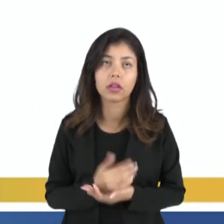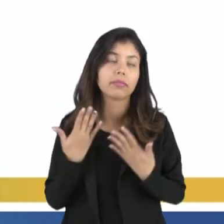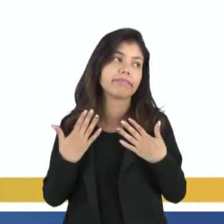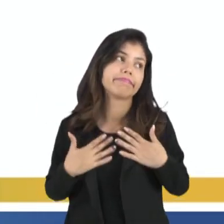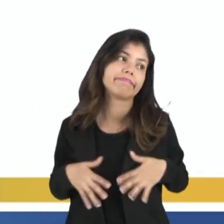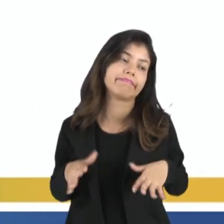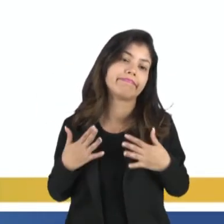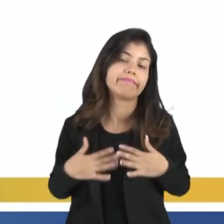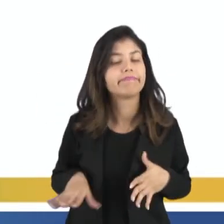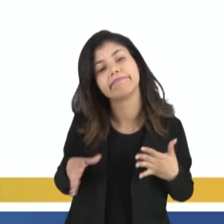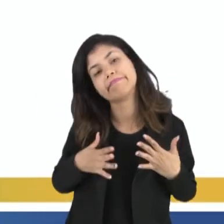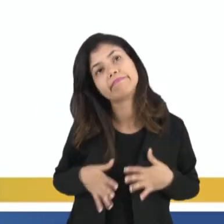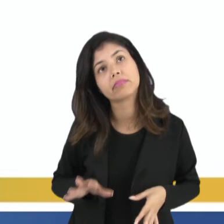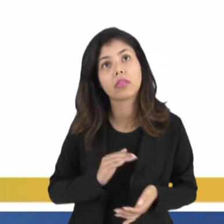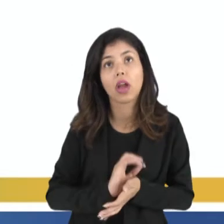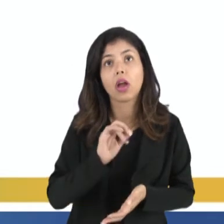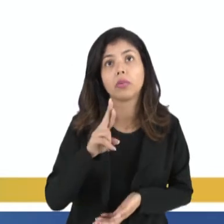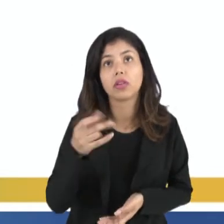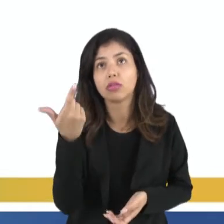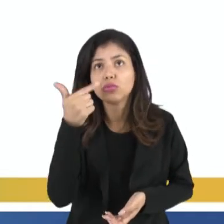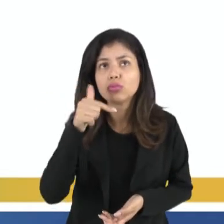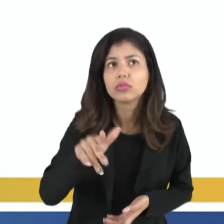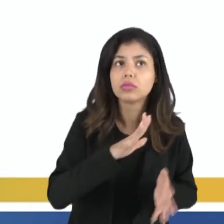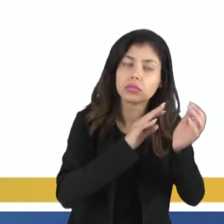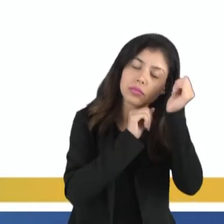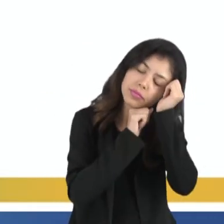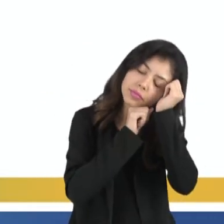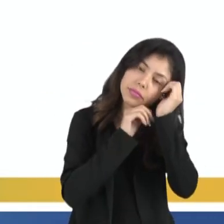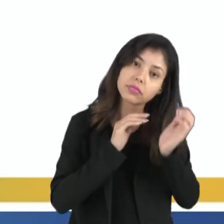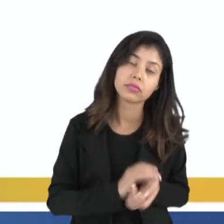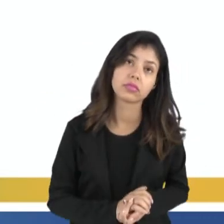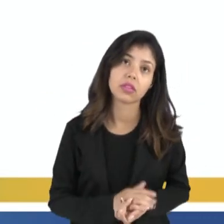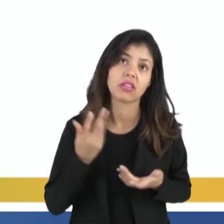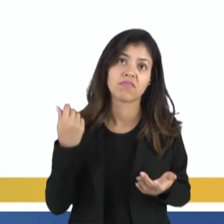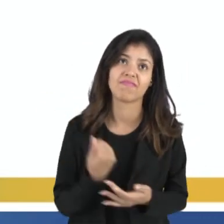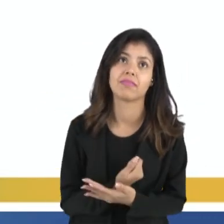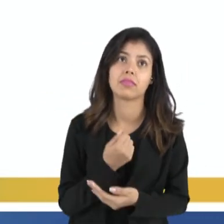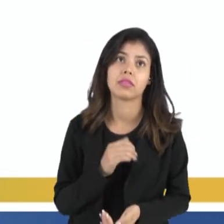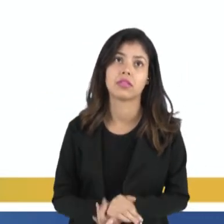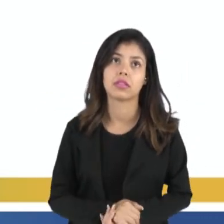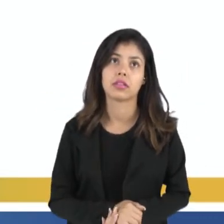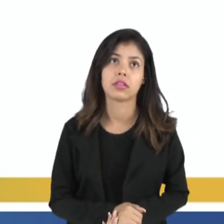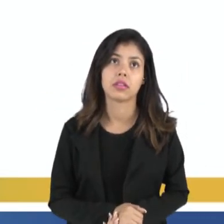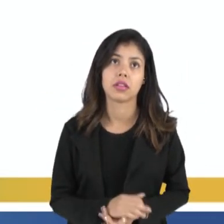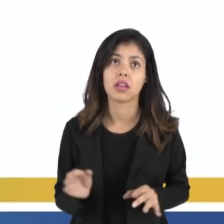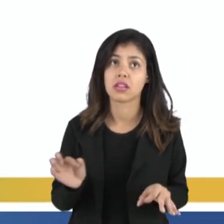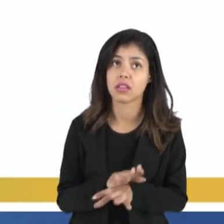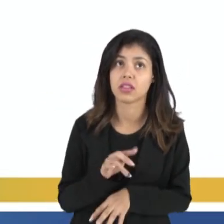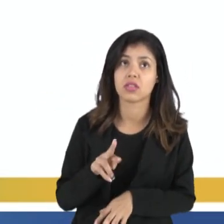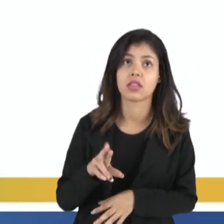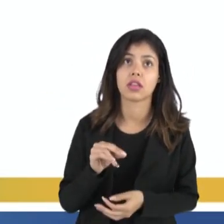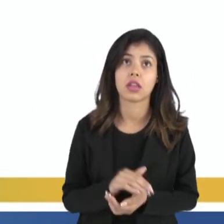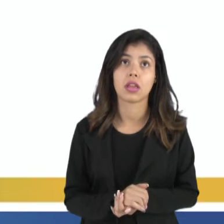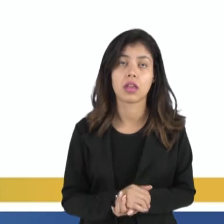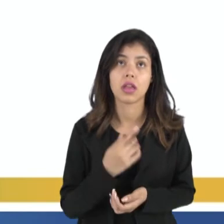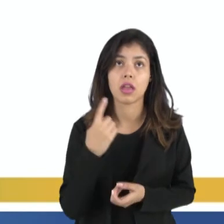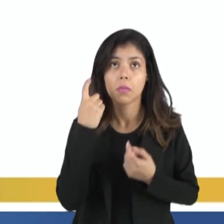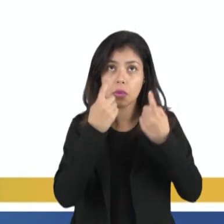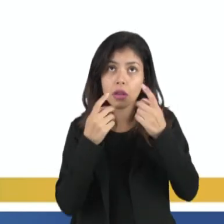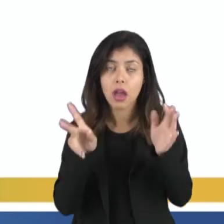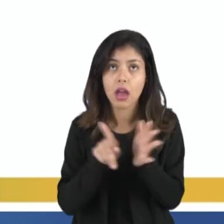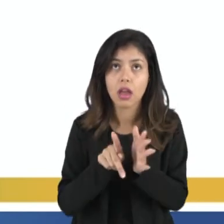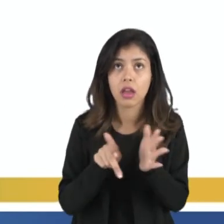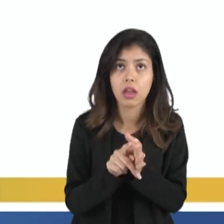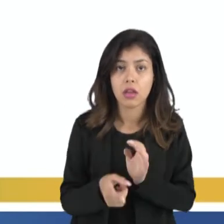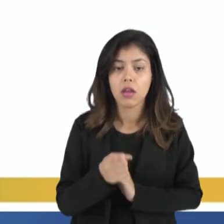tranquilidade, e logo com obstinação quis novamente dormir. Inútil, o sono esgota-se. Com